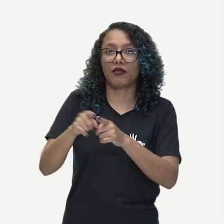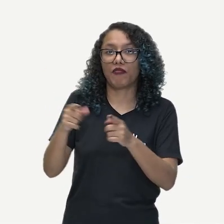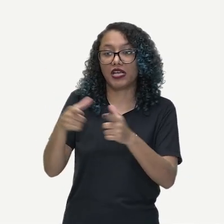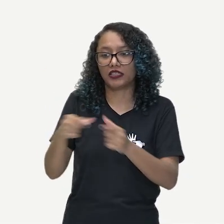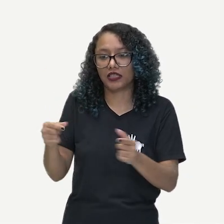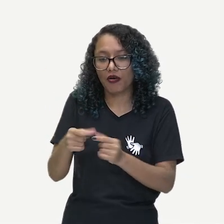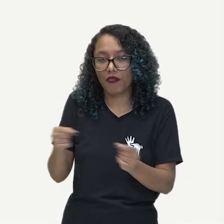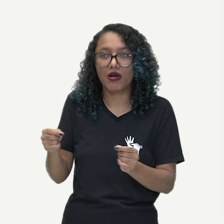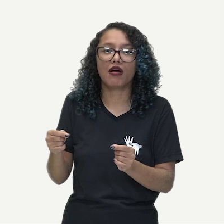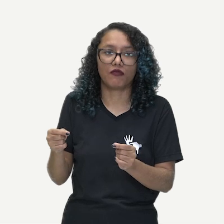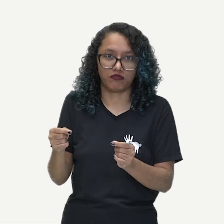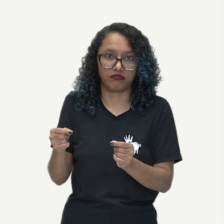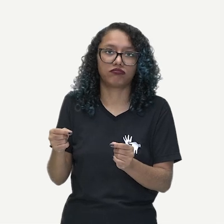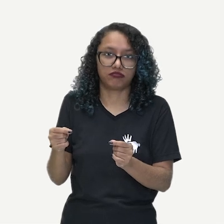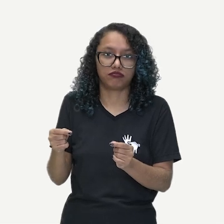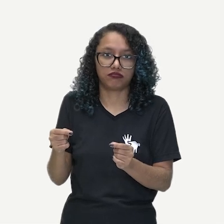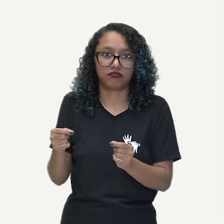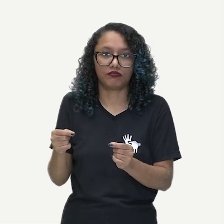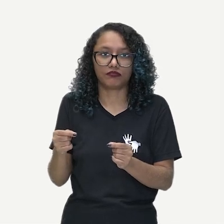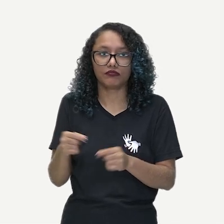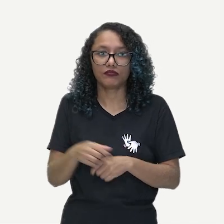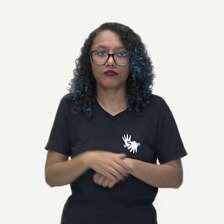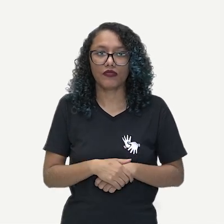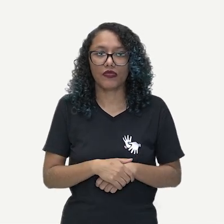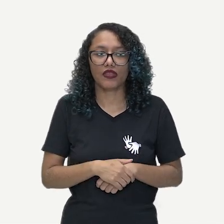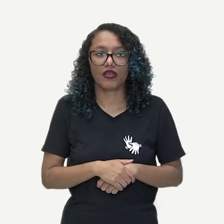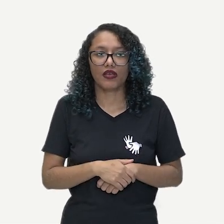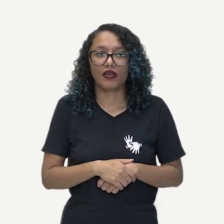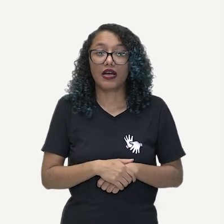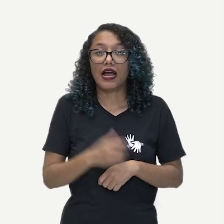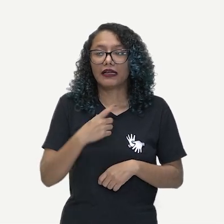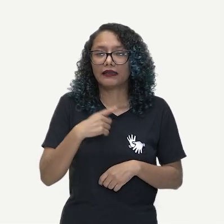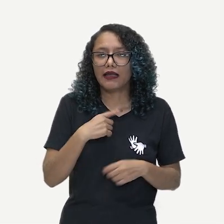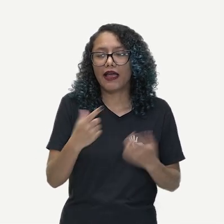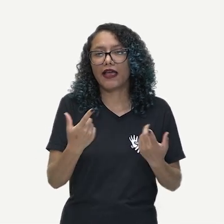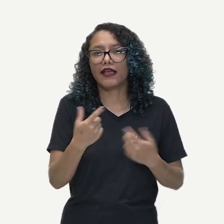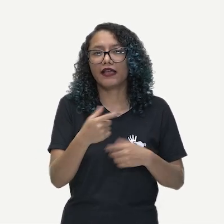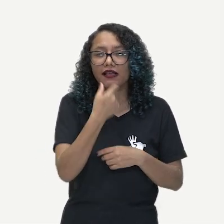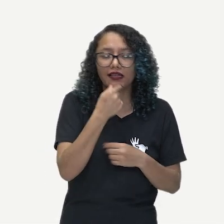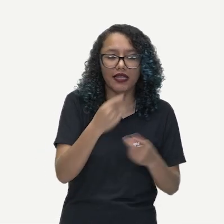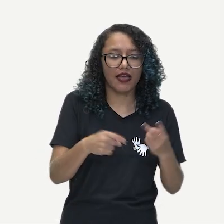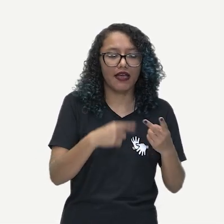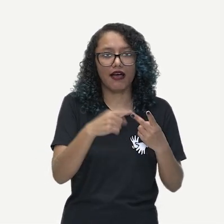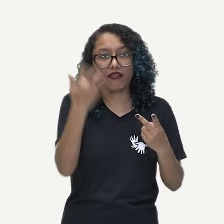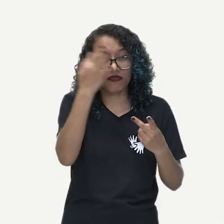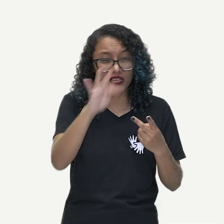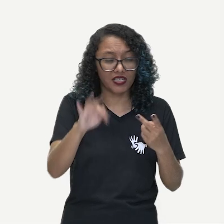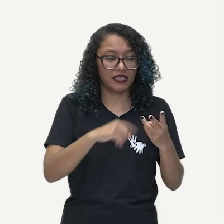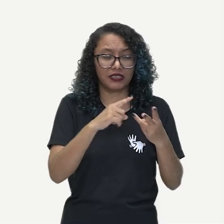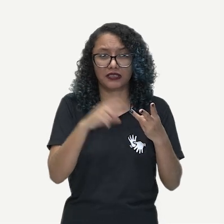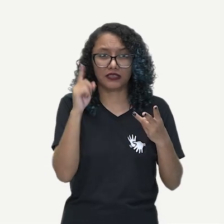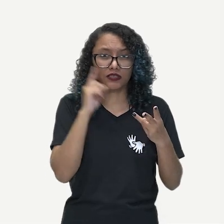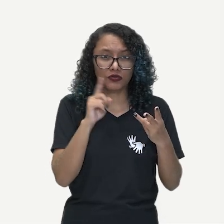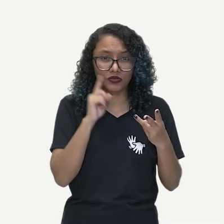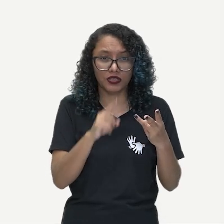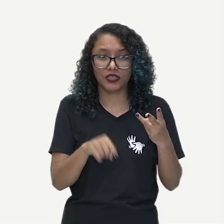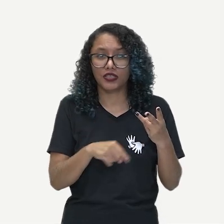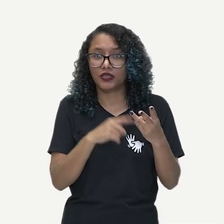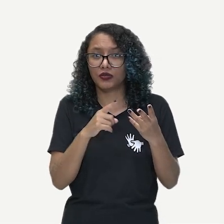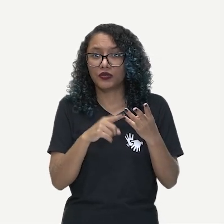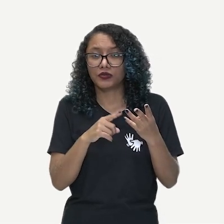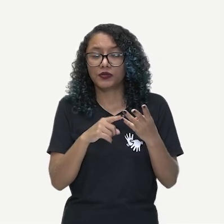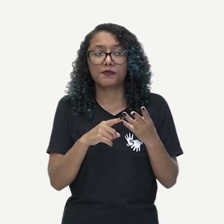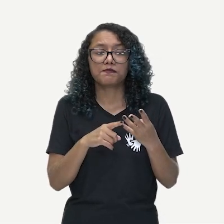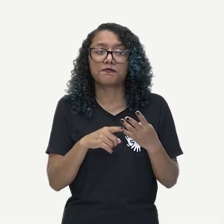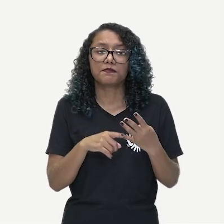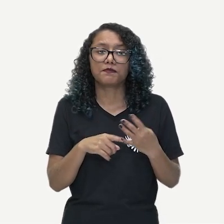Japão, a gente vai ter ali a união do Reino Unido com a França, com os Estados Unidos. E aí